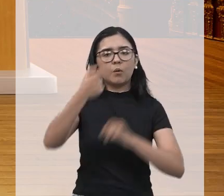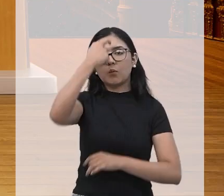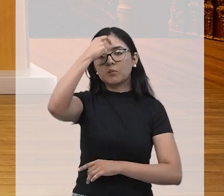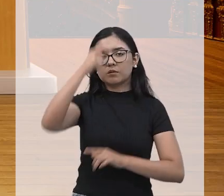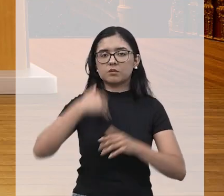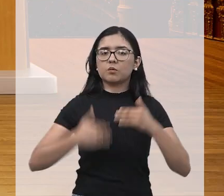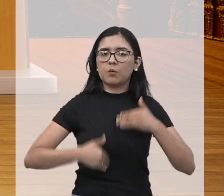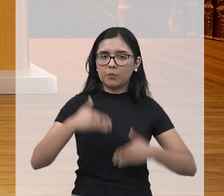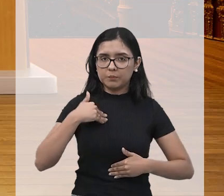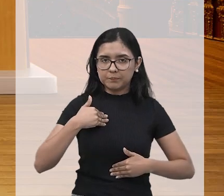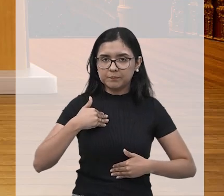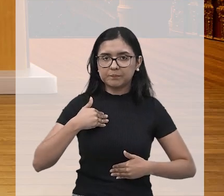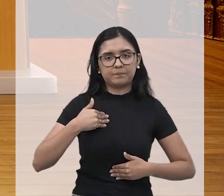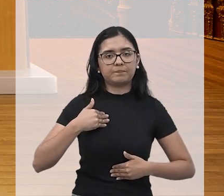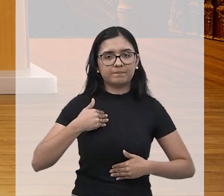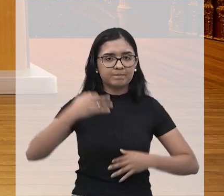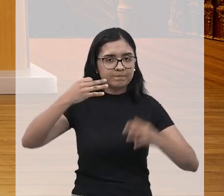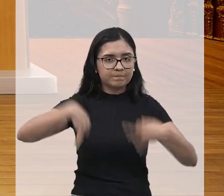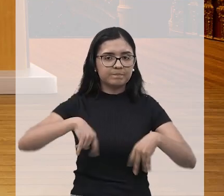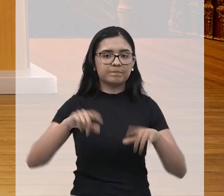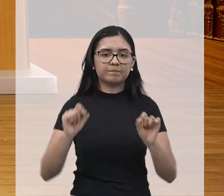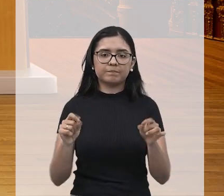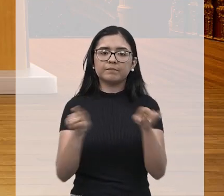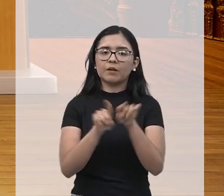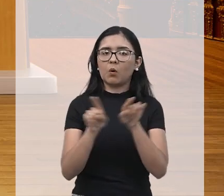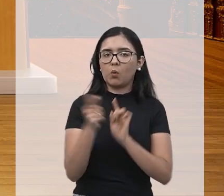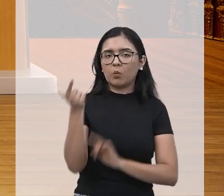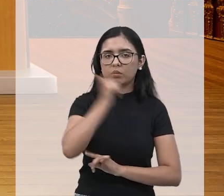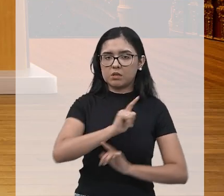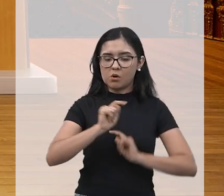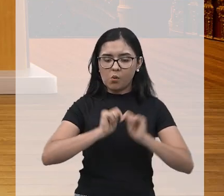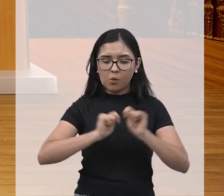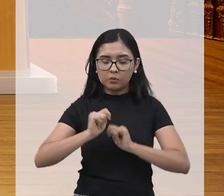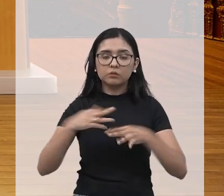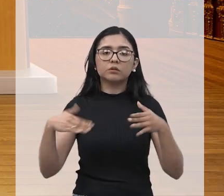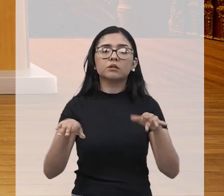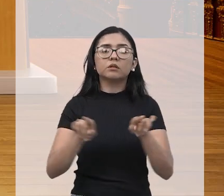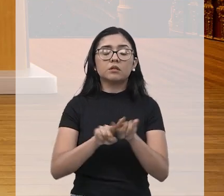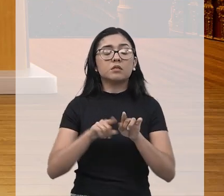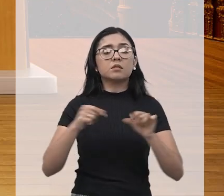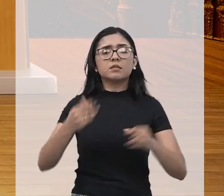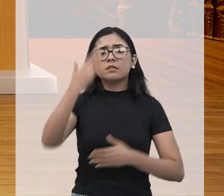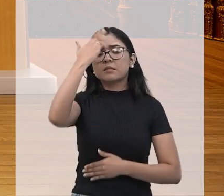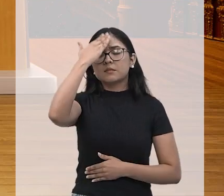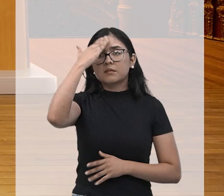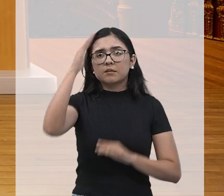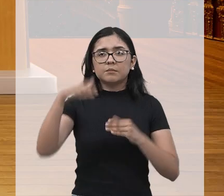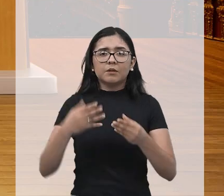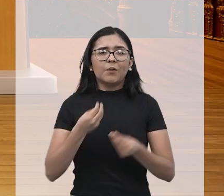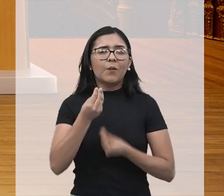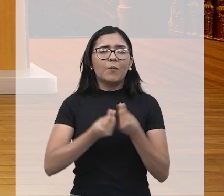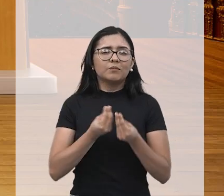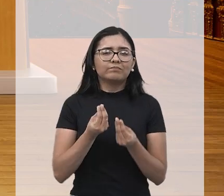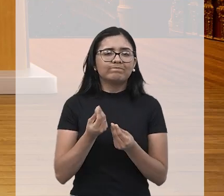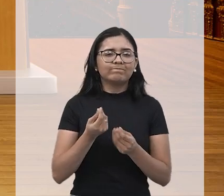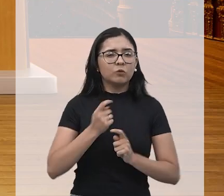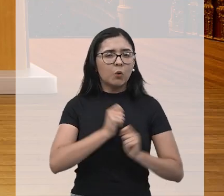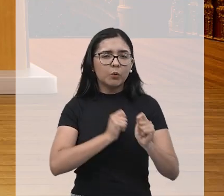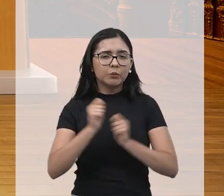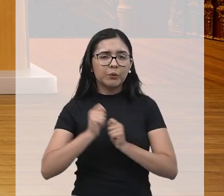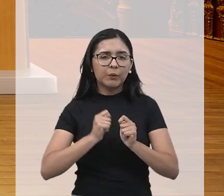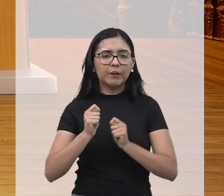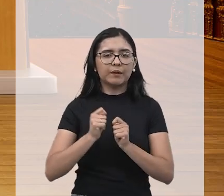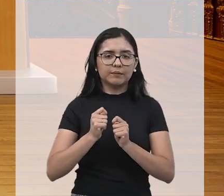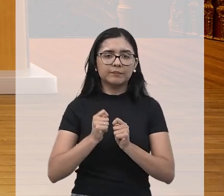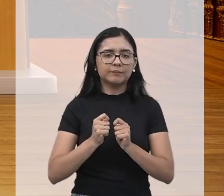do trabalho de consciência corporal, é conseguir controlar as emoções. Saber até onde podemos controlar também é